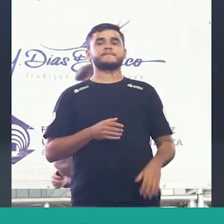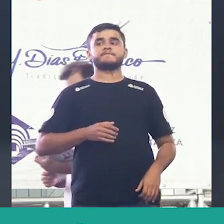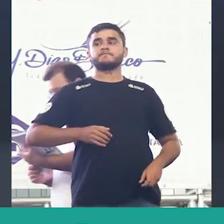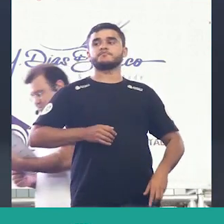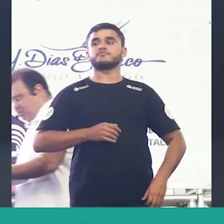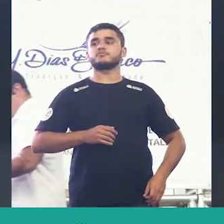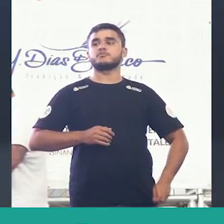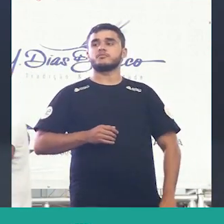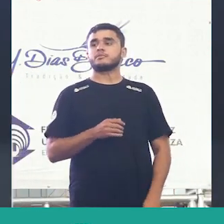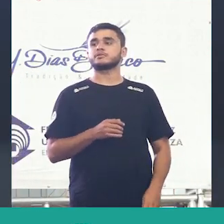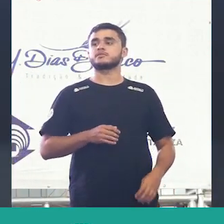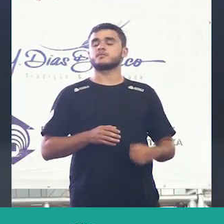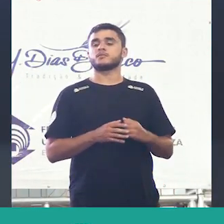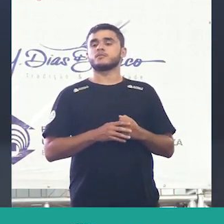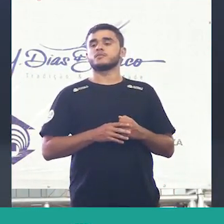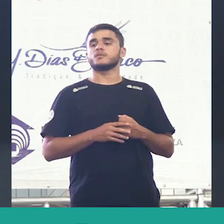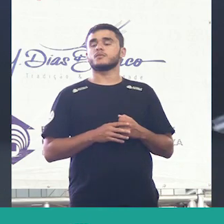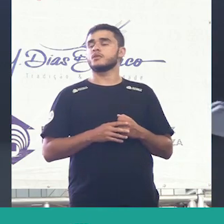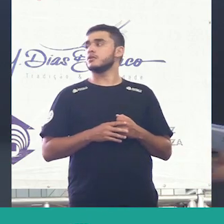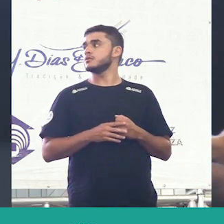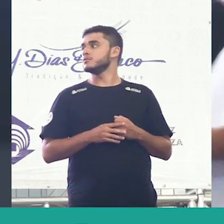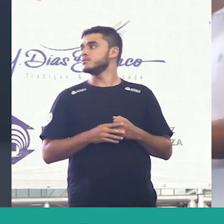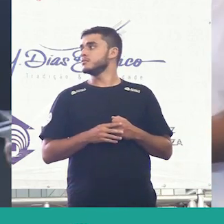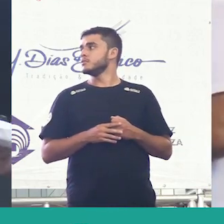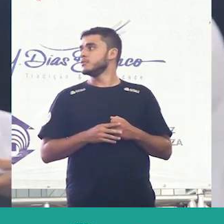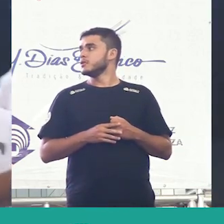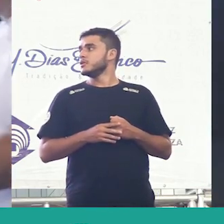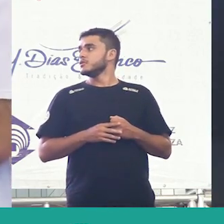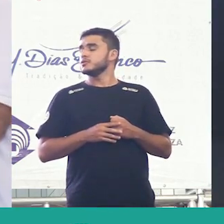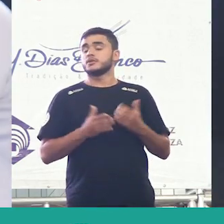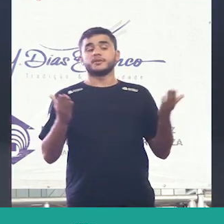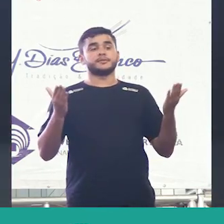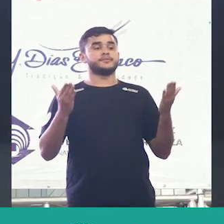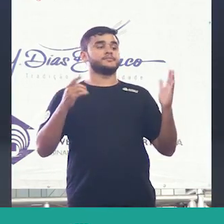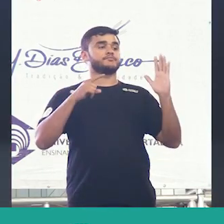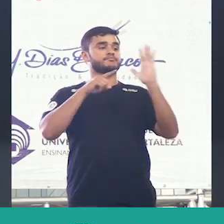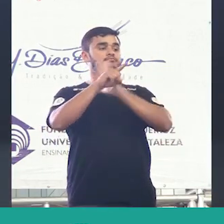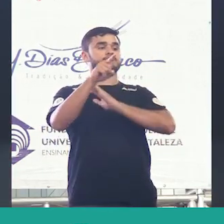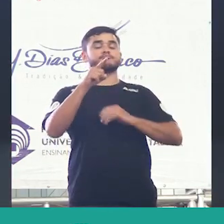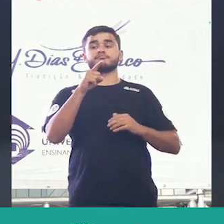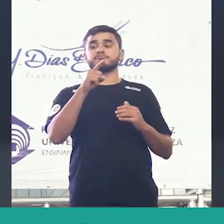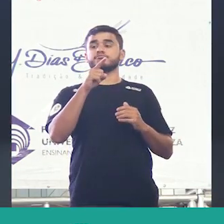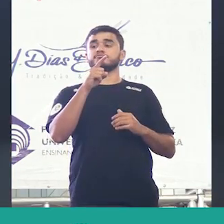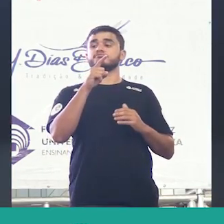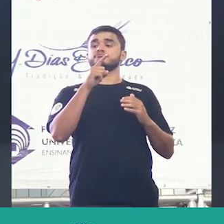Vamos lá. Vamos lá. Eu quero que você vá para a página